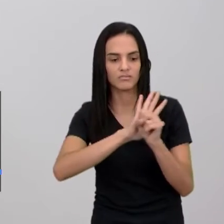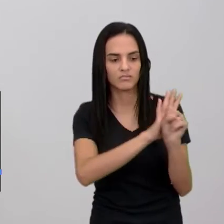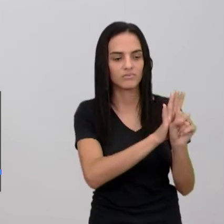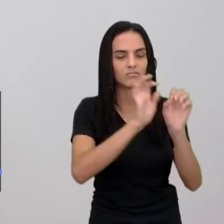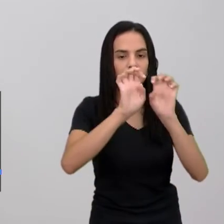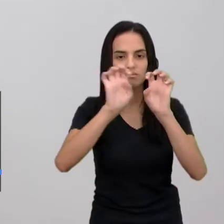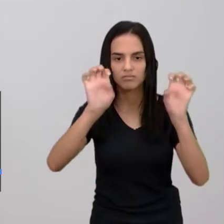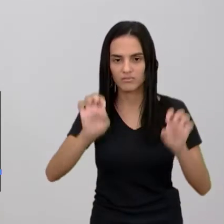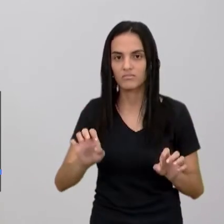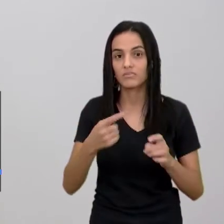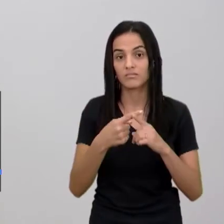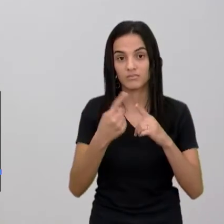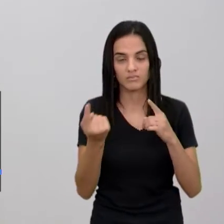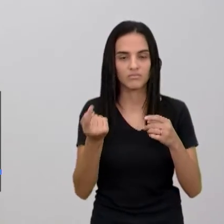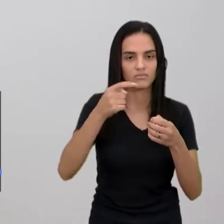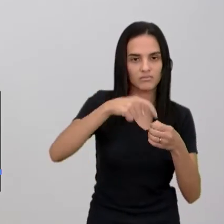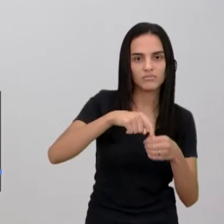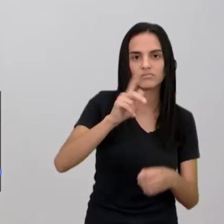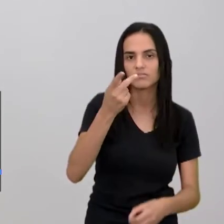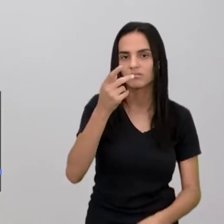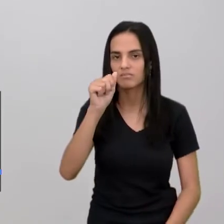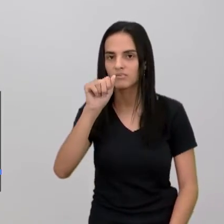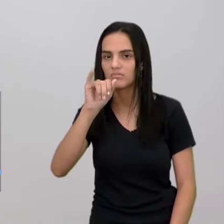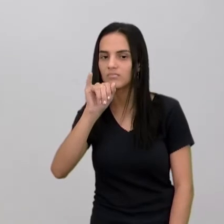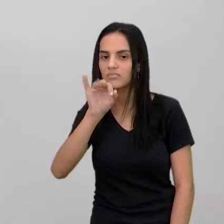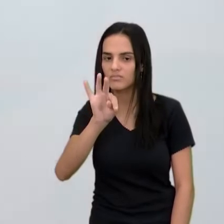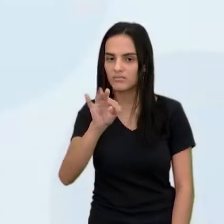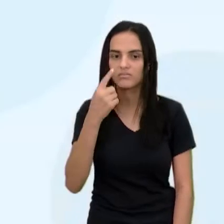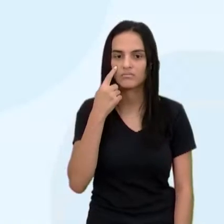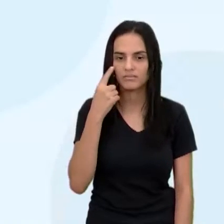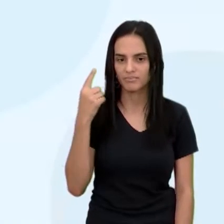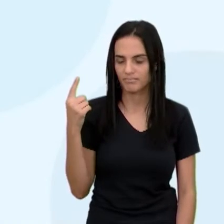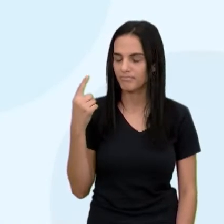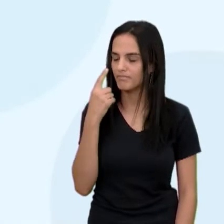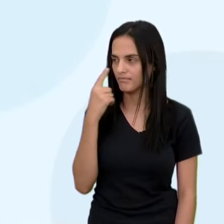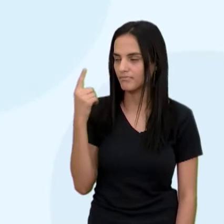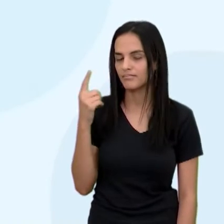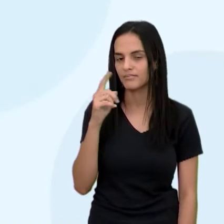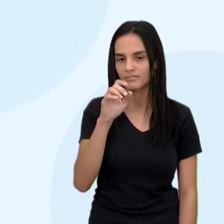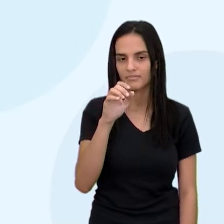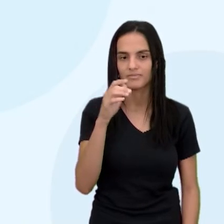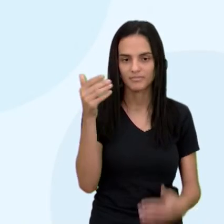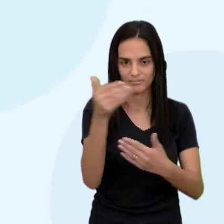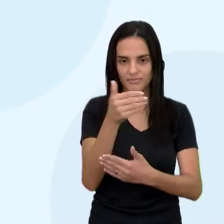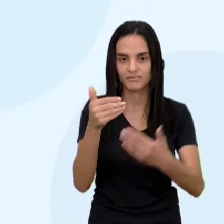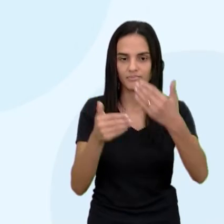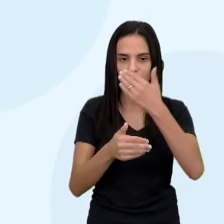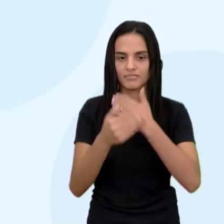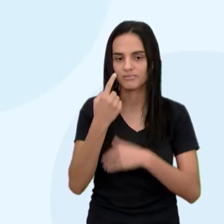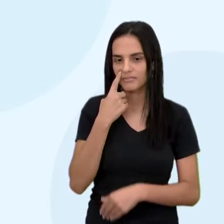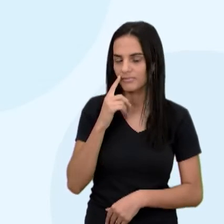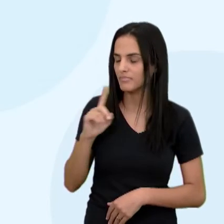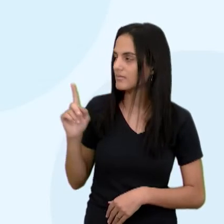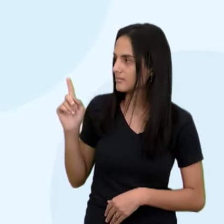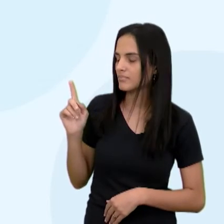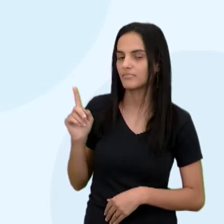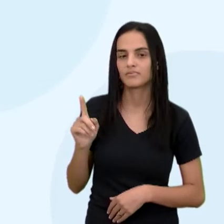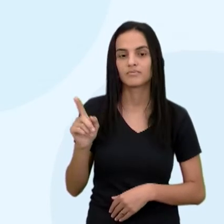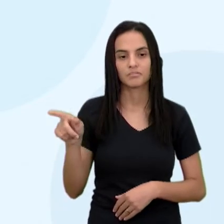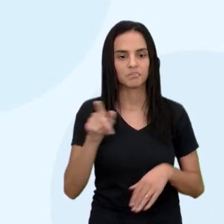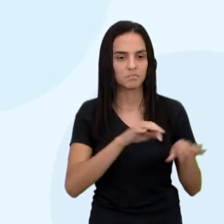estrutural. Mas voltando para o Haiti, bota no LED. Olha lá o LED, olha lá o LED. O Toussaint Louverture,